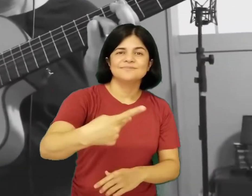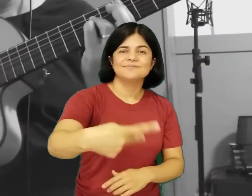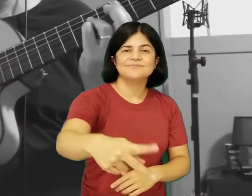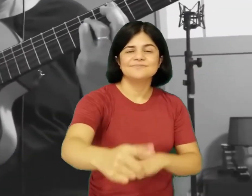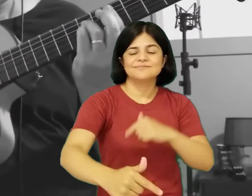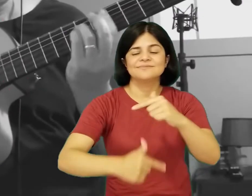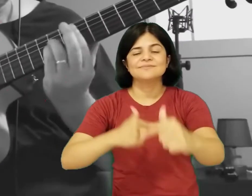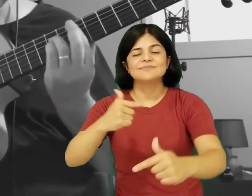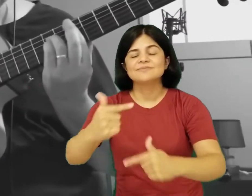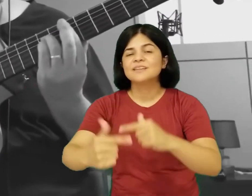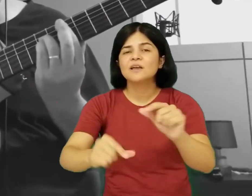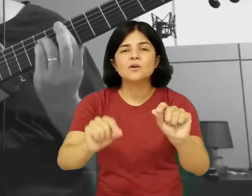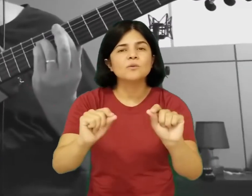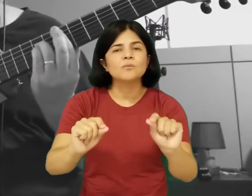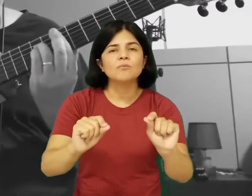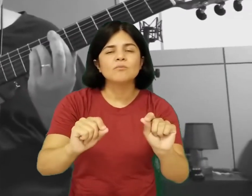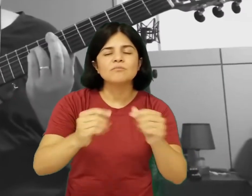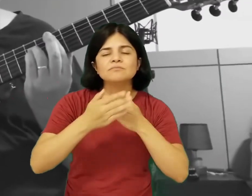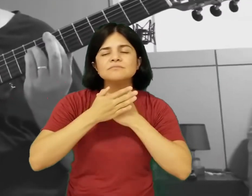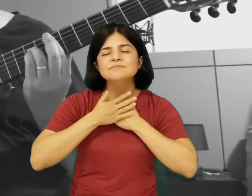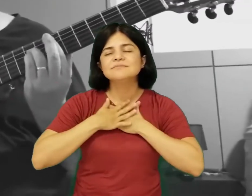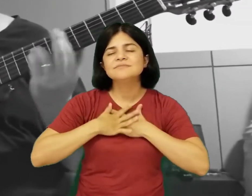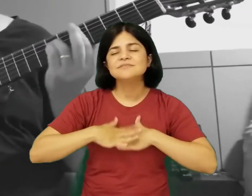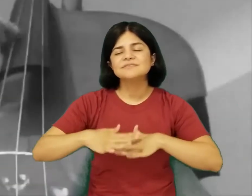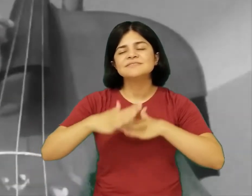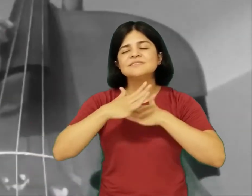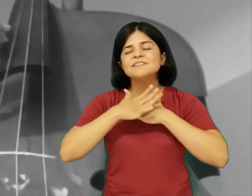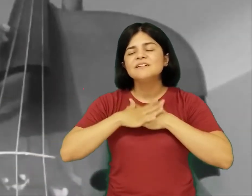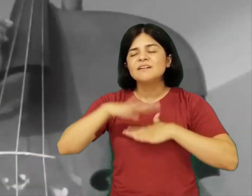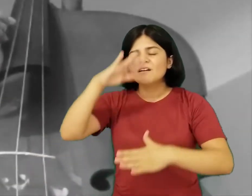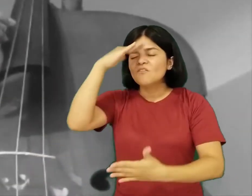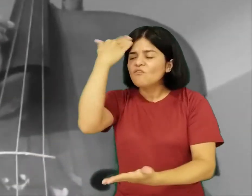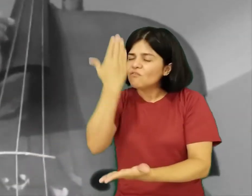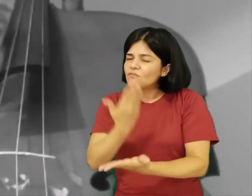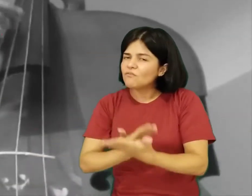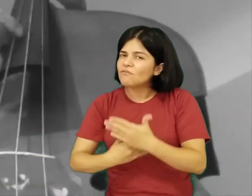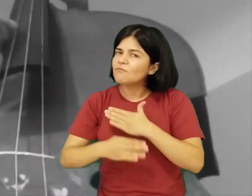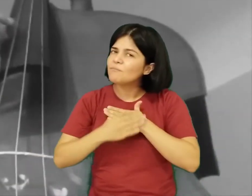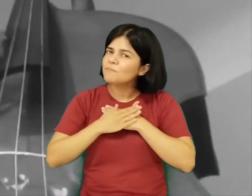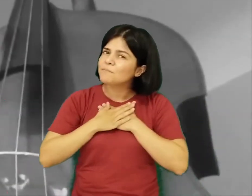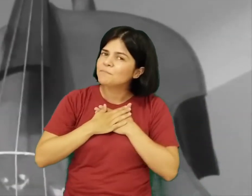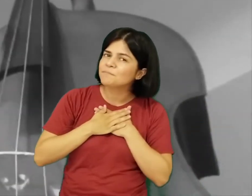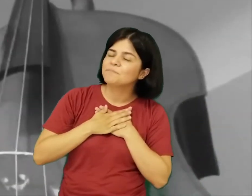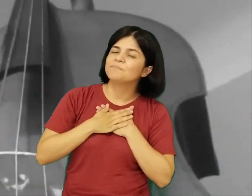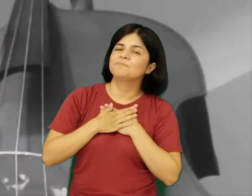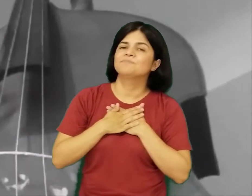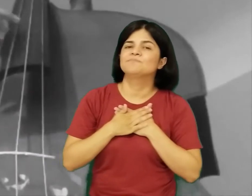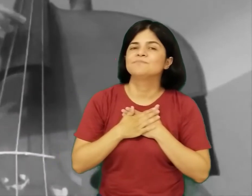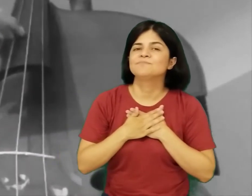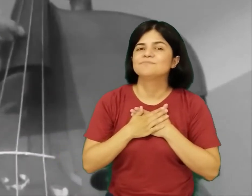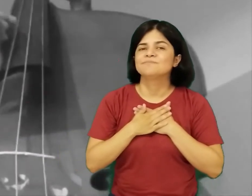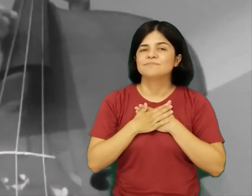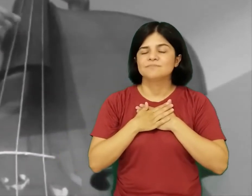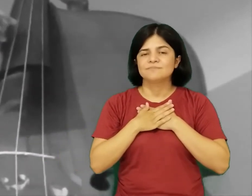e o teu trabalho é descansar em